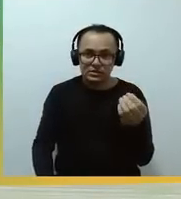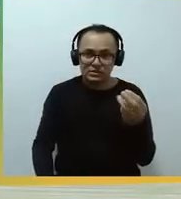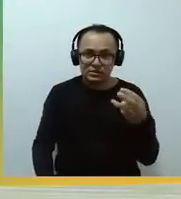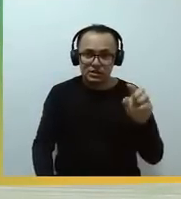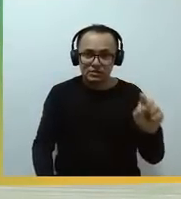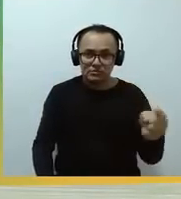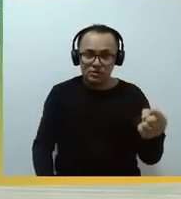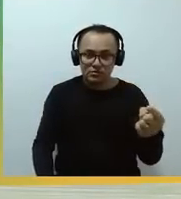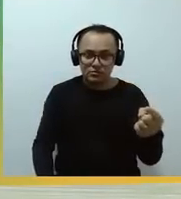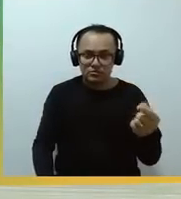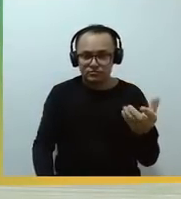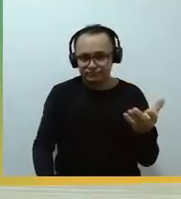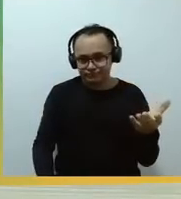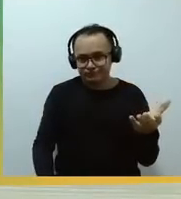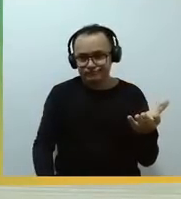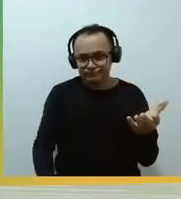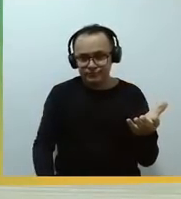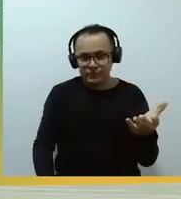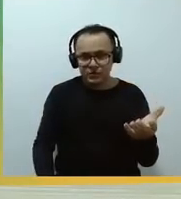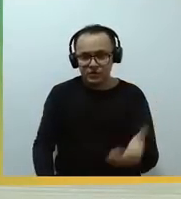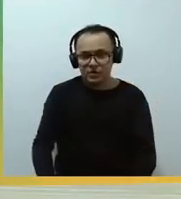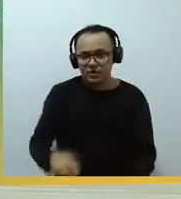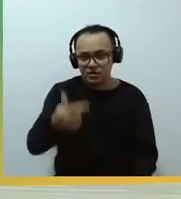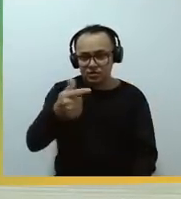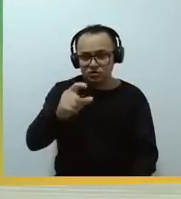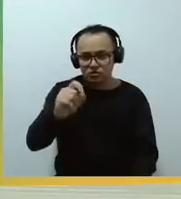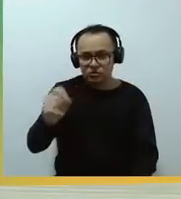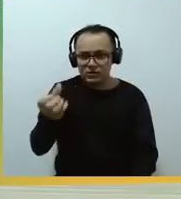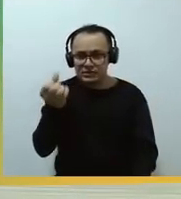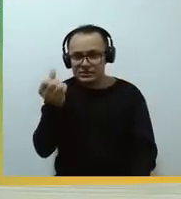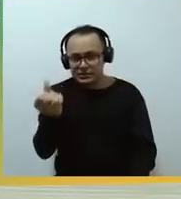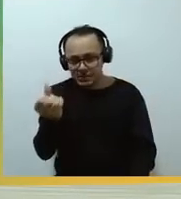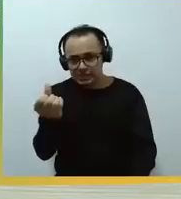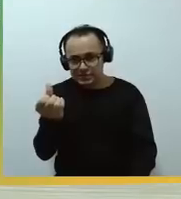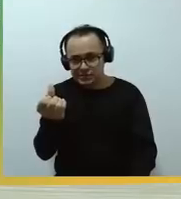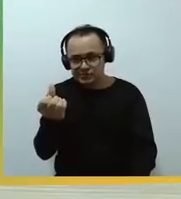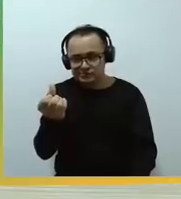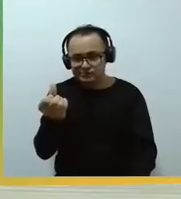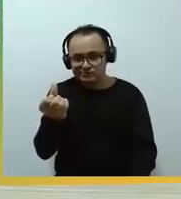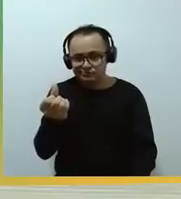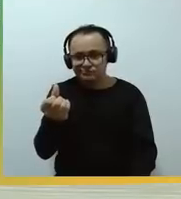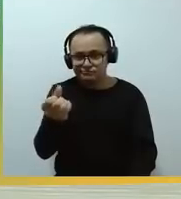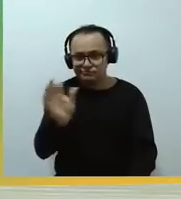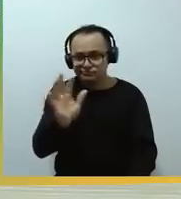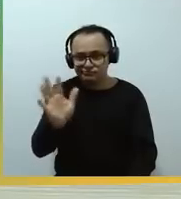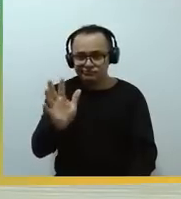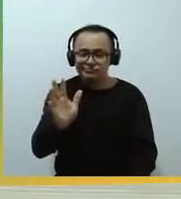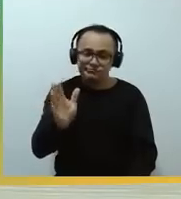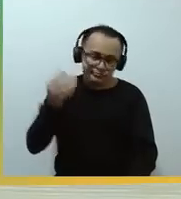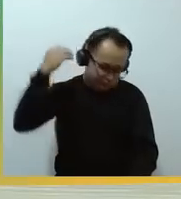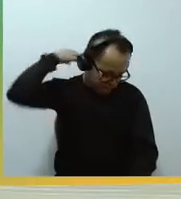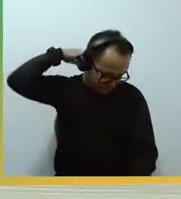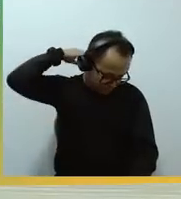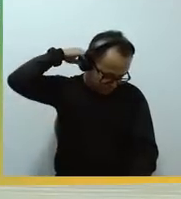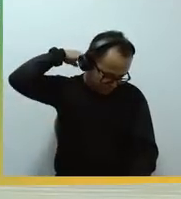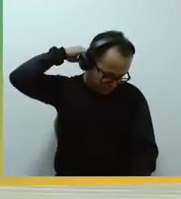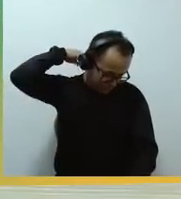R$ 1.063.026,33. Não vou falar em relação a 2006, porque o senhor deixou o governo até o início de 2006. O que esse valor de 2005, que é de